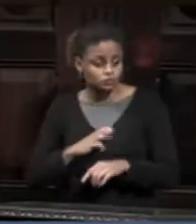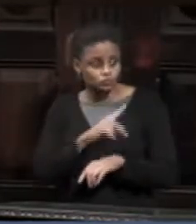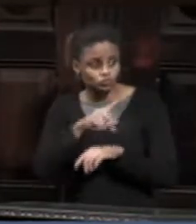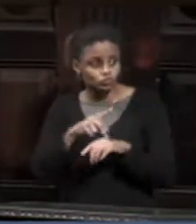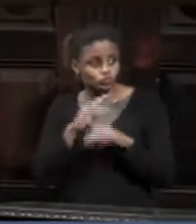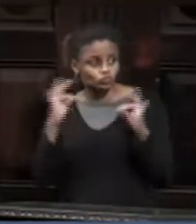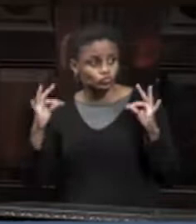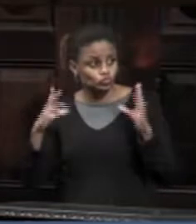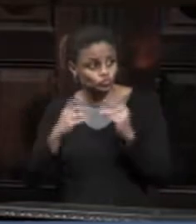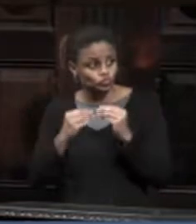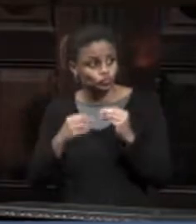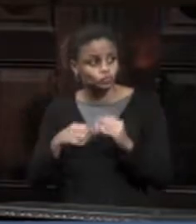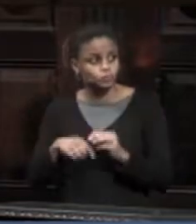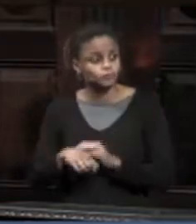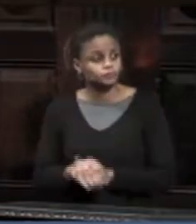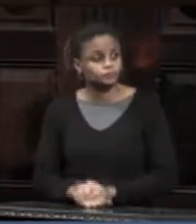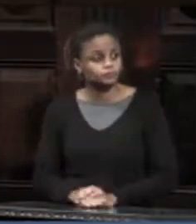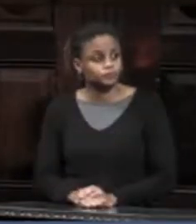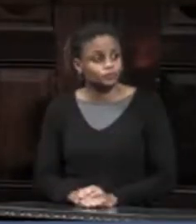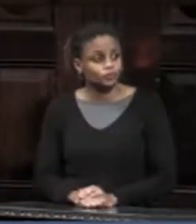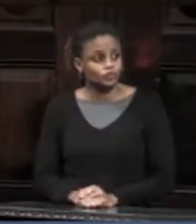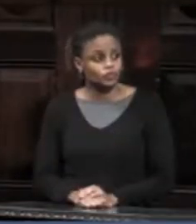quando chamado pelo meu partido